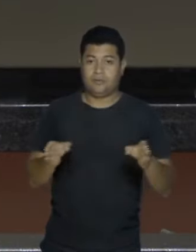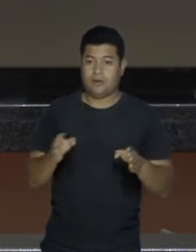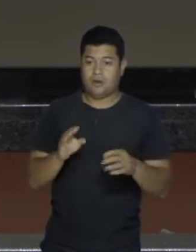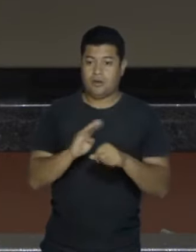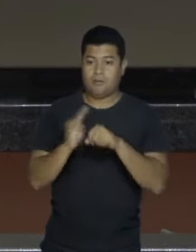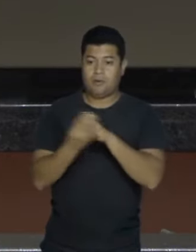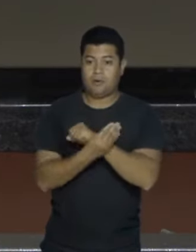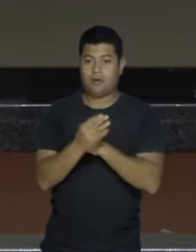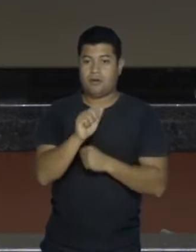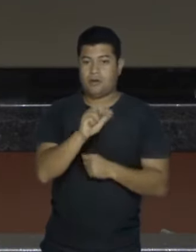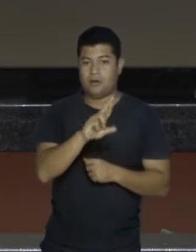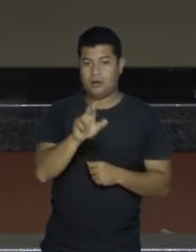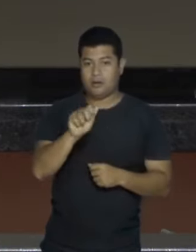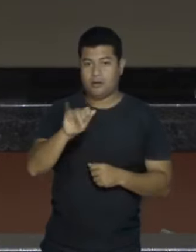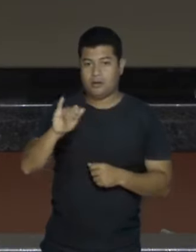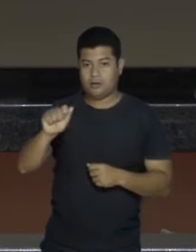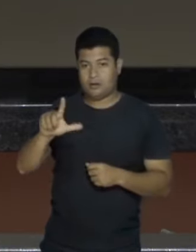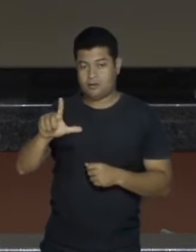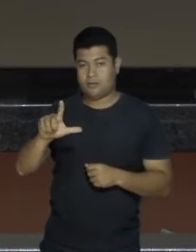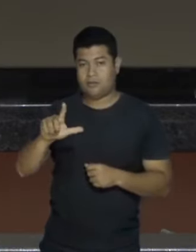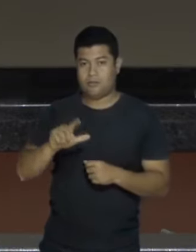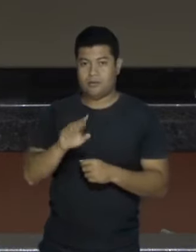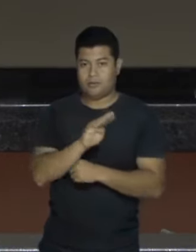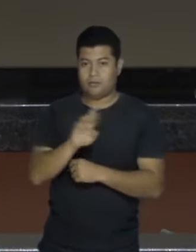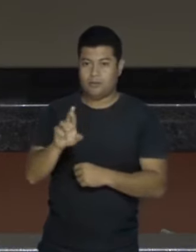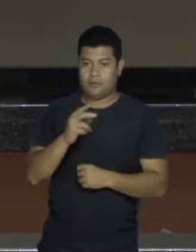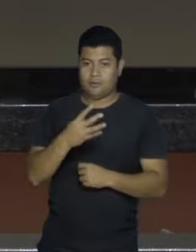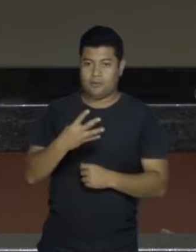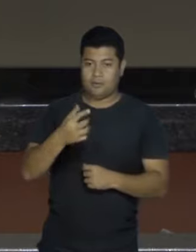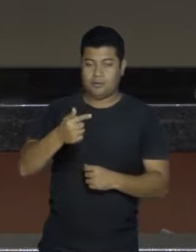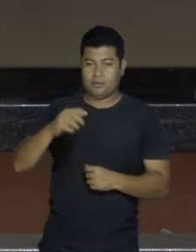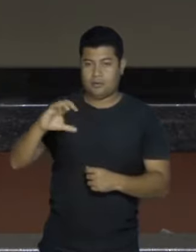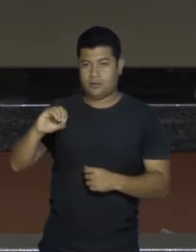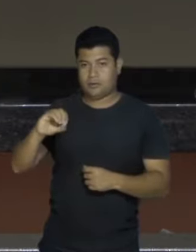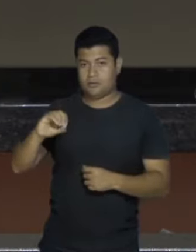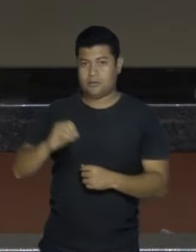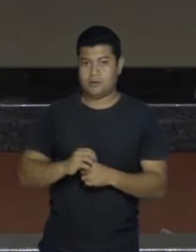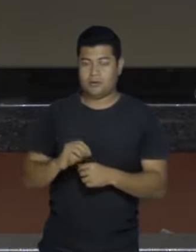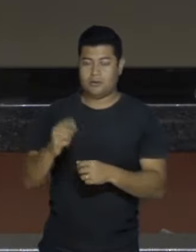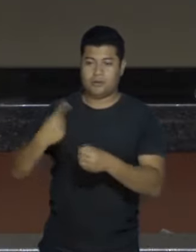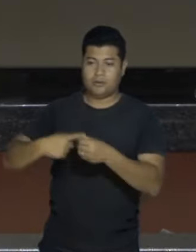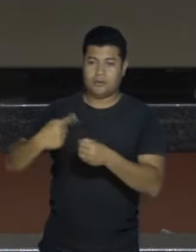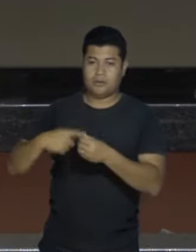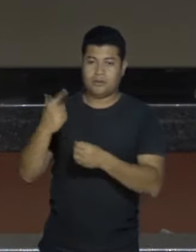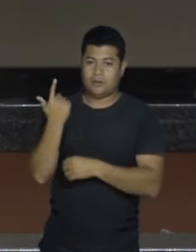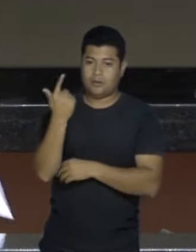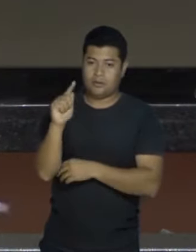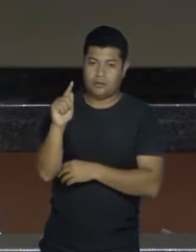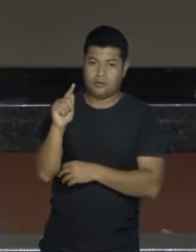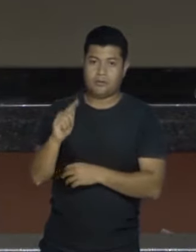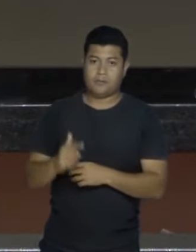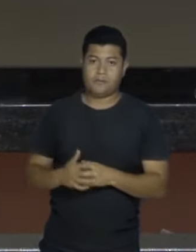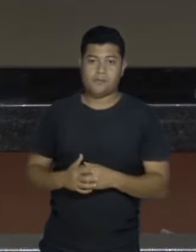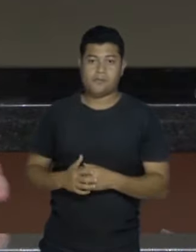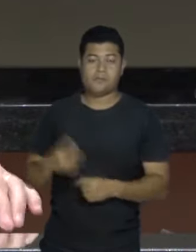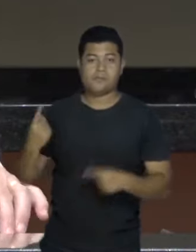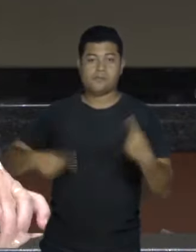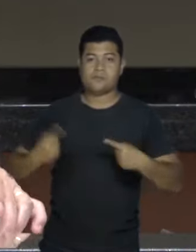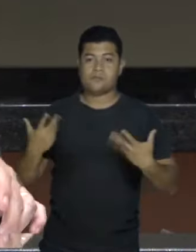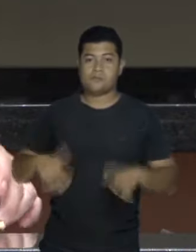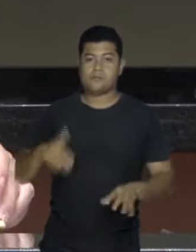e Ponte do Vale da br-470 km 42 na cidade de Gaspar em discussão vendo brinquedos discutir em